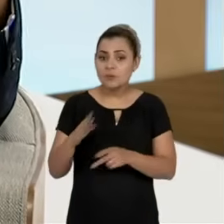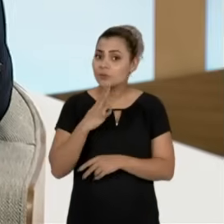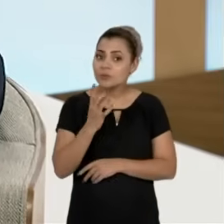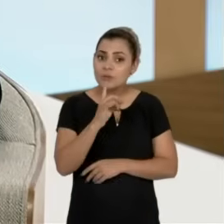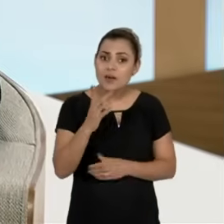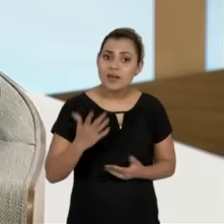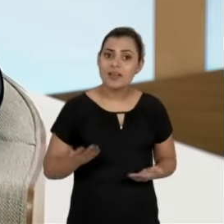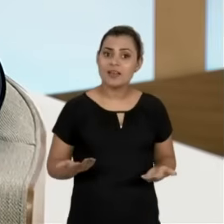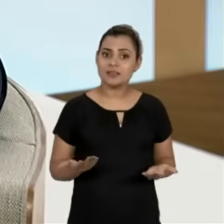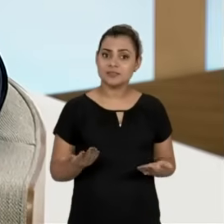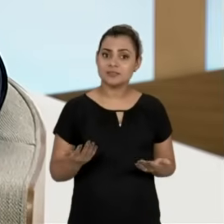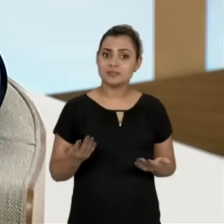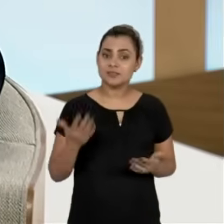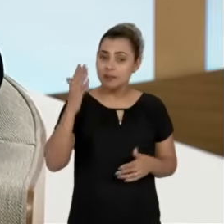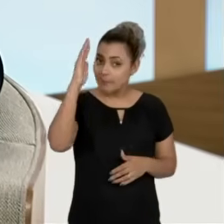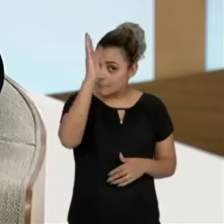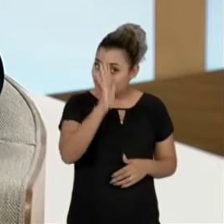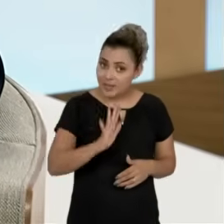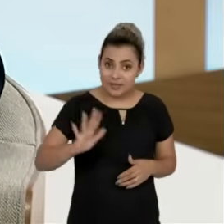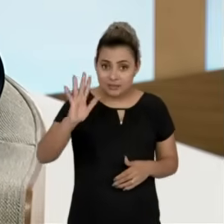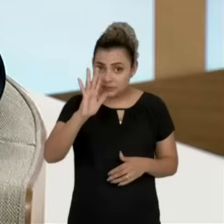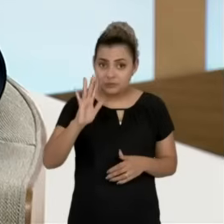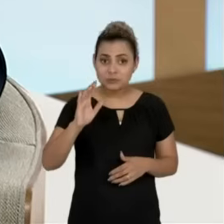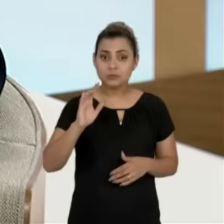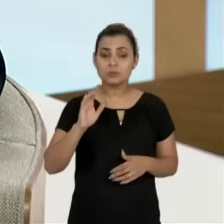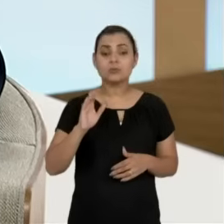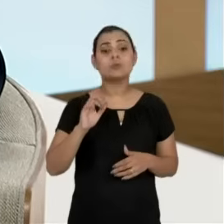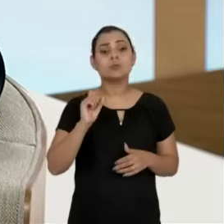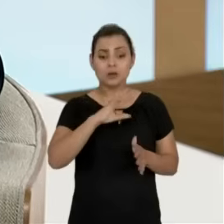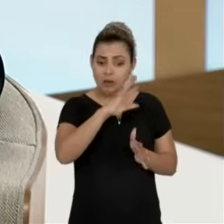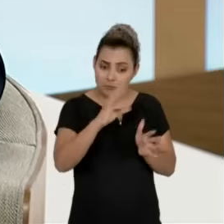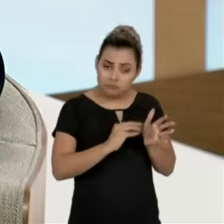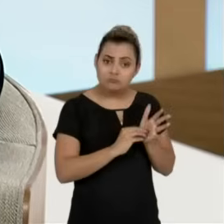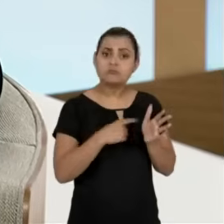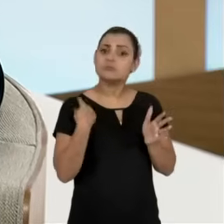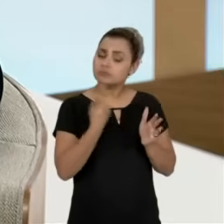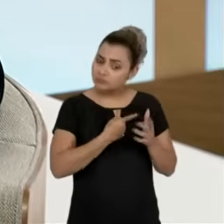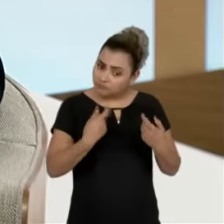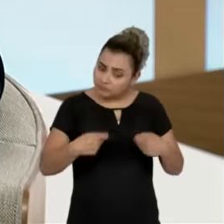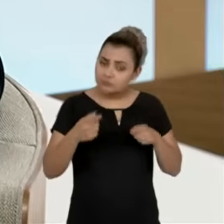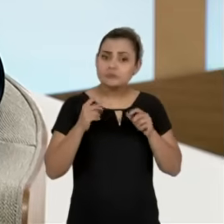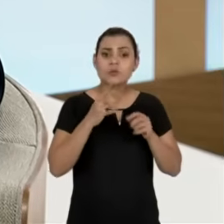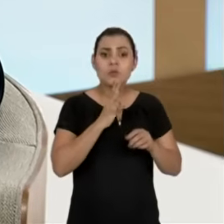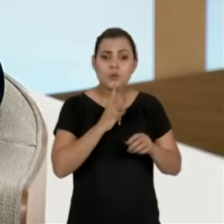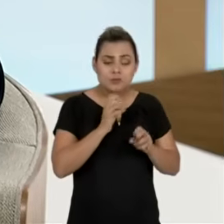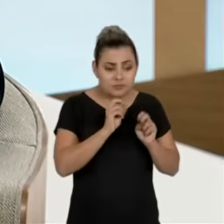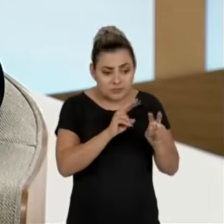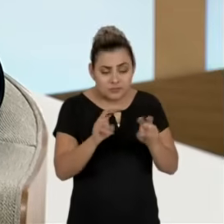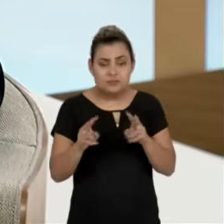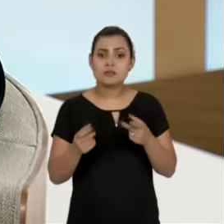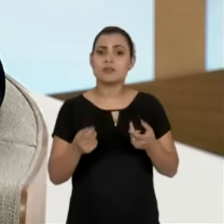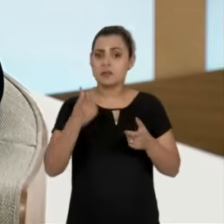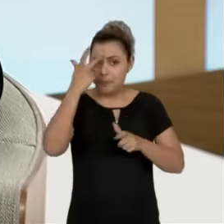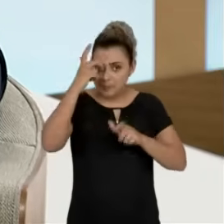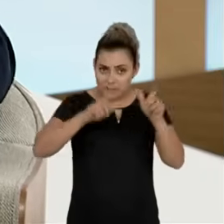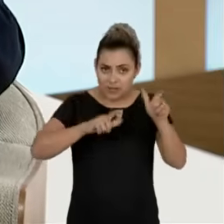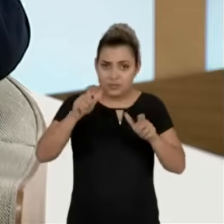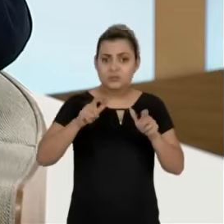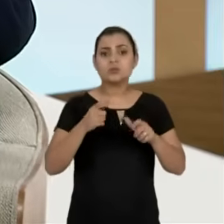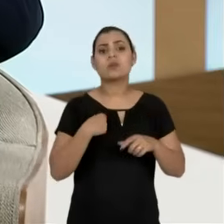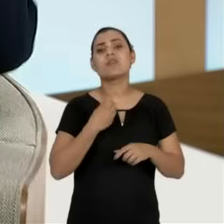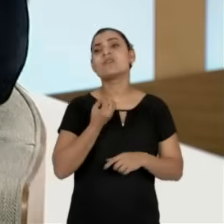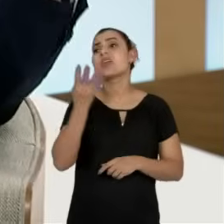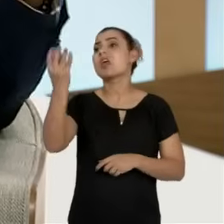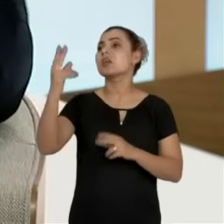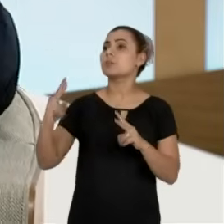falei, o Brasil não assume a Amazônia. Então, a gente tem sim que conhecer. Eu acho que as pessoas vão muito mais para Paris,